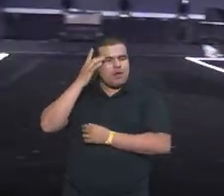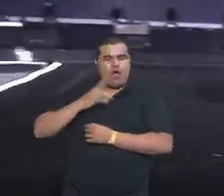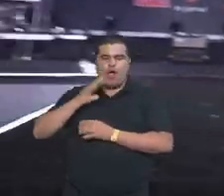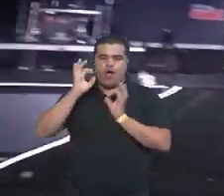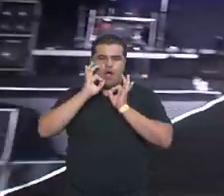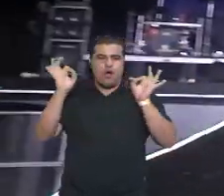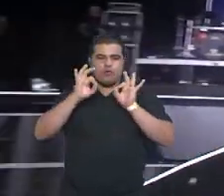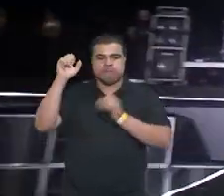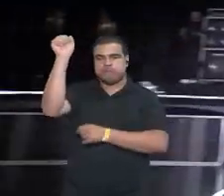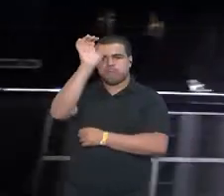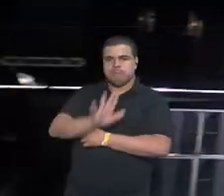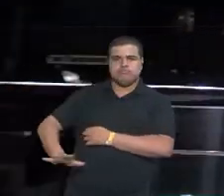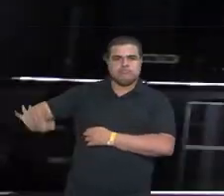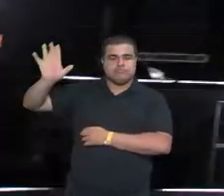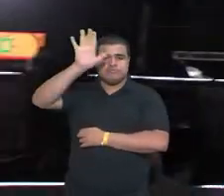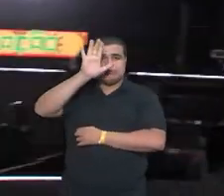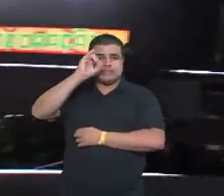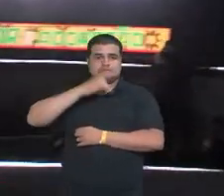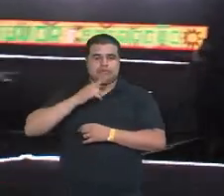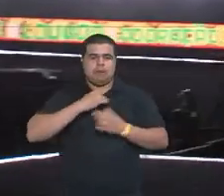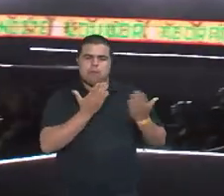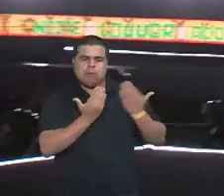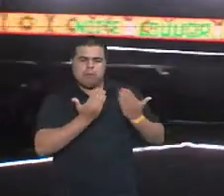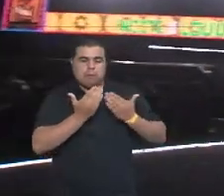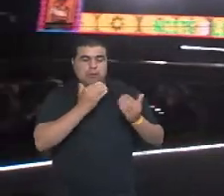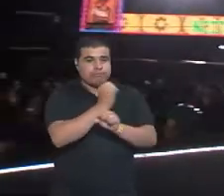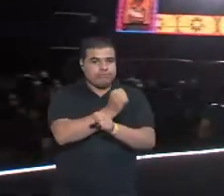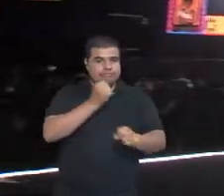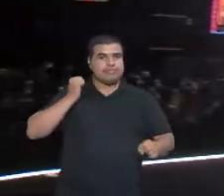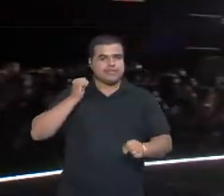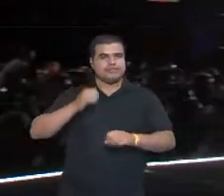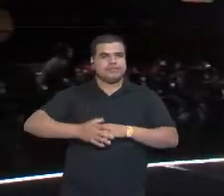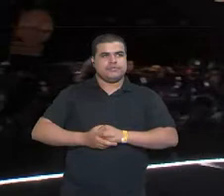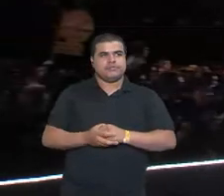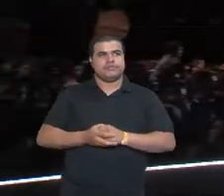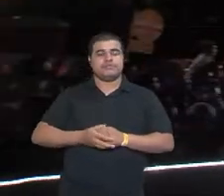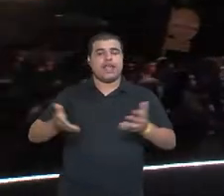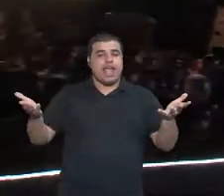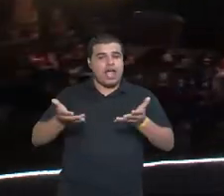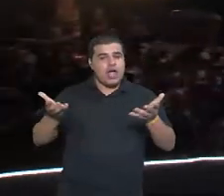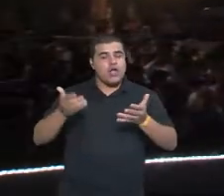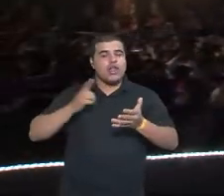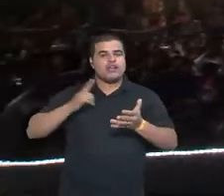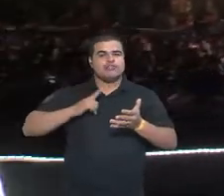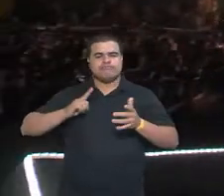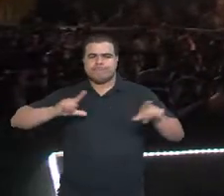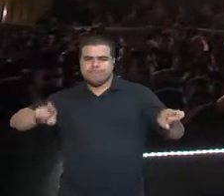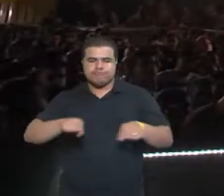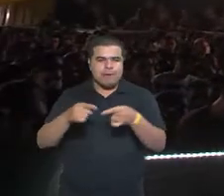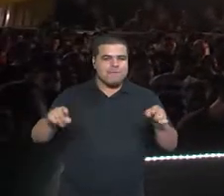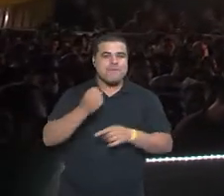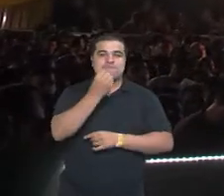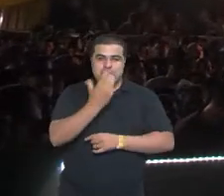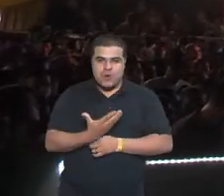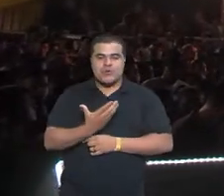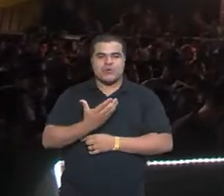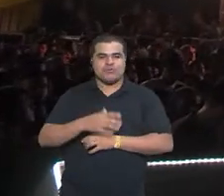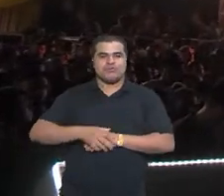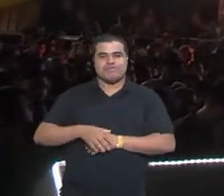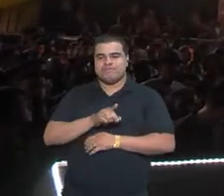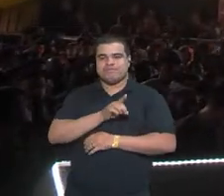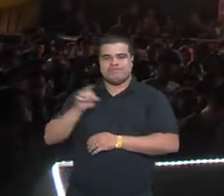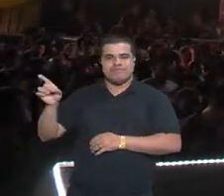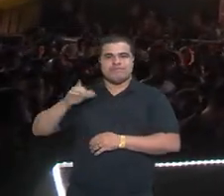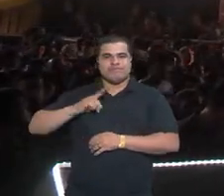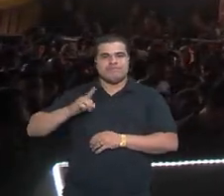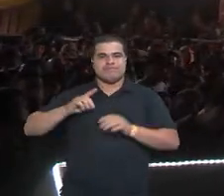boa aqui do Brasil todo mas não a gente vai ficar conversando demais e agora a gente vai ouvir uma boa música lá